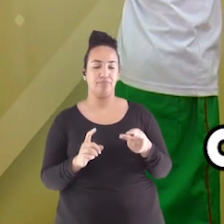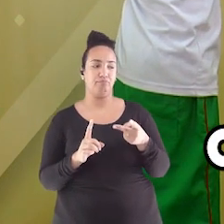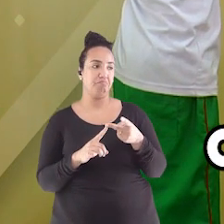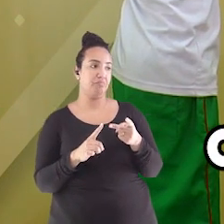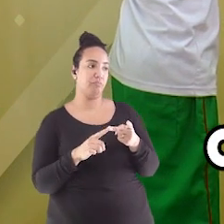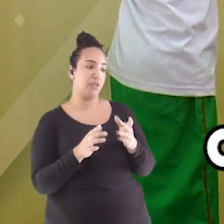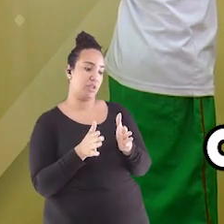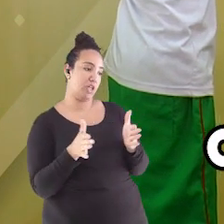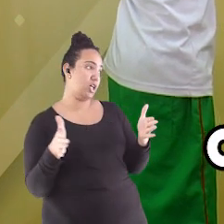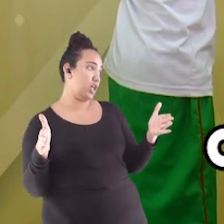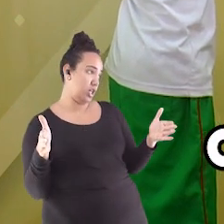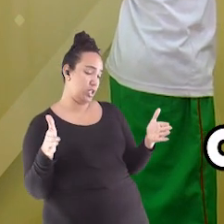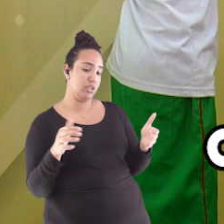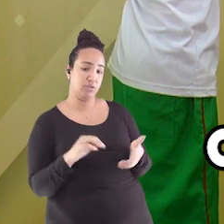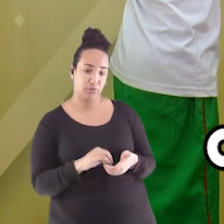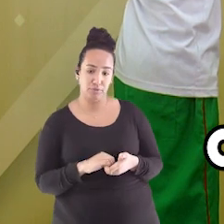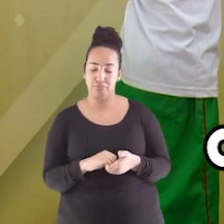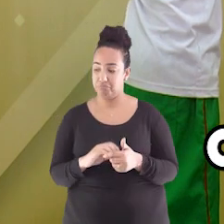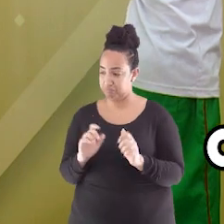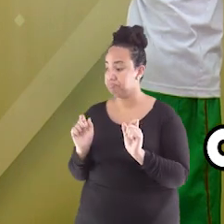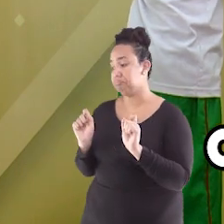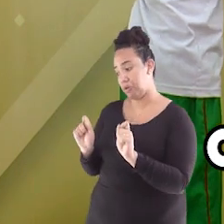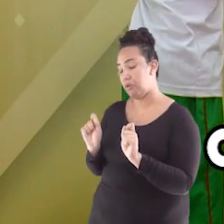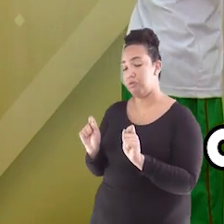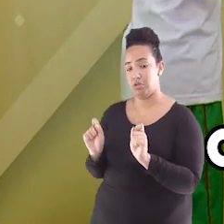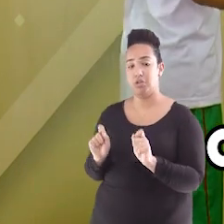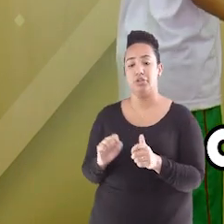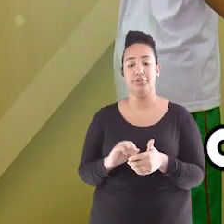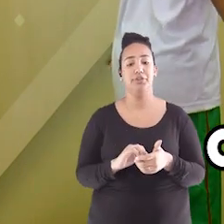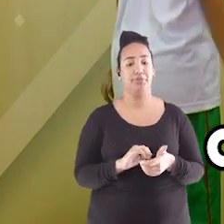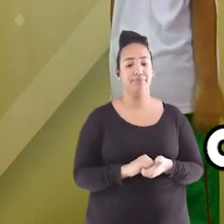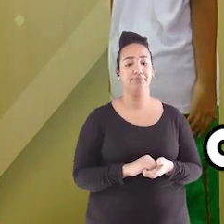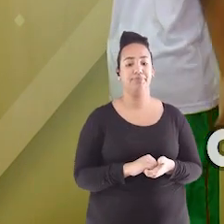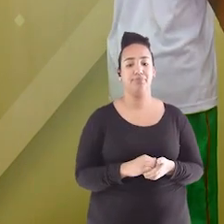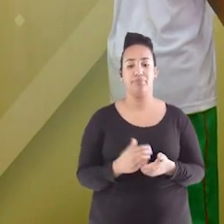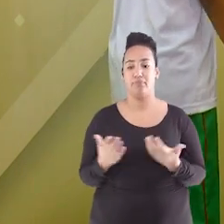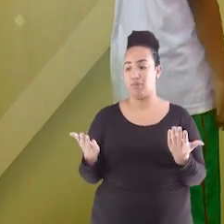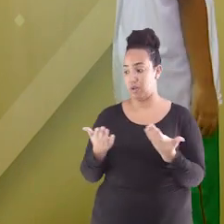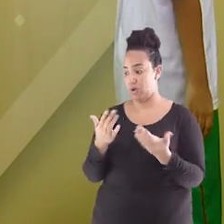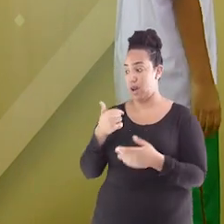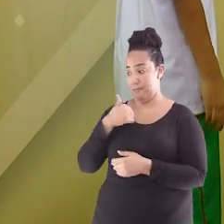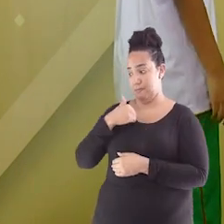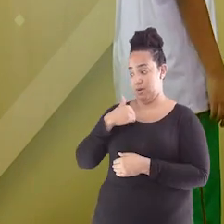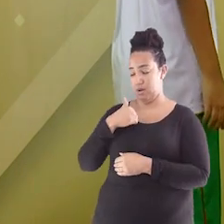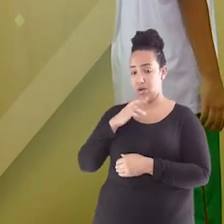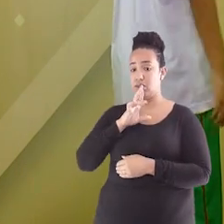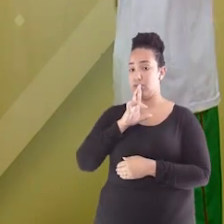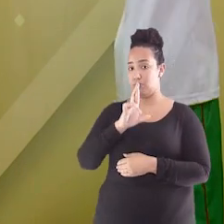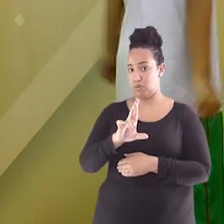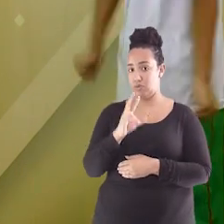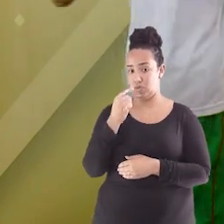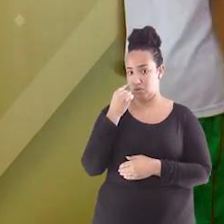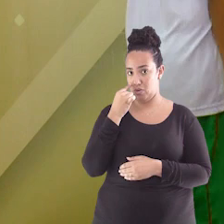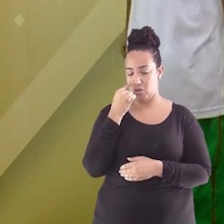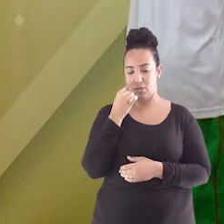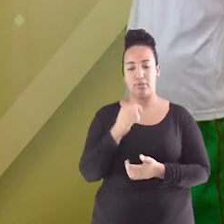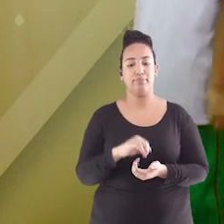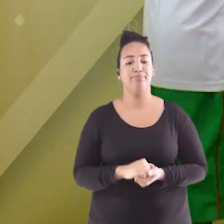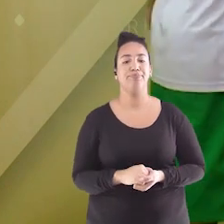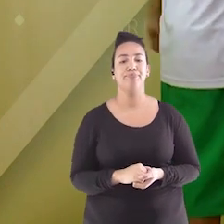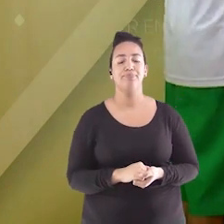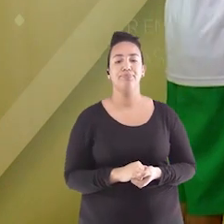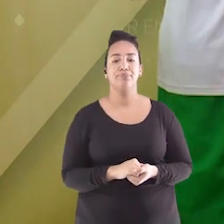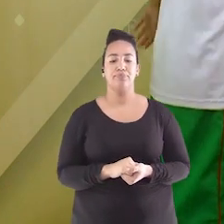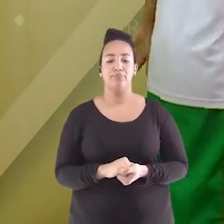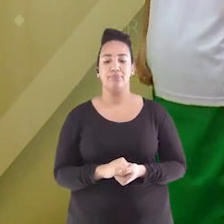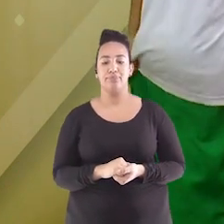Grande. Grande, pode ser, porque ela é uma poltrona grande. Sim. Isso aí. Vamos ver as que eu coloquei, as características que eu dei? Vamos.